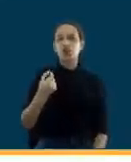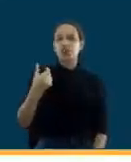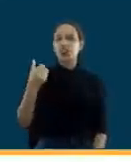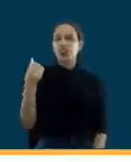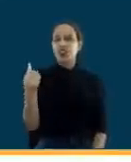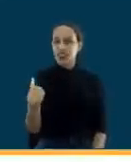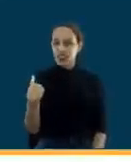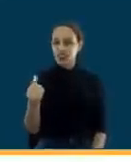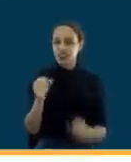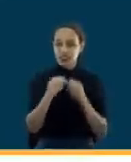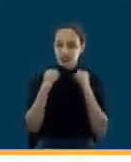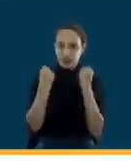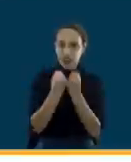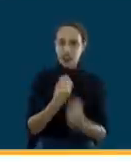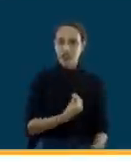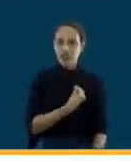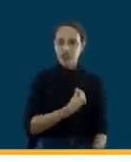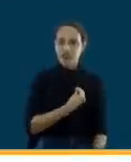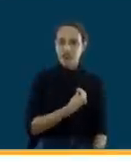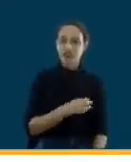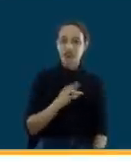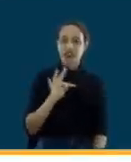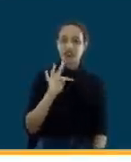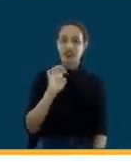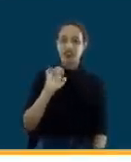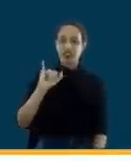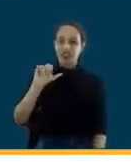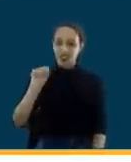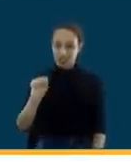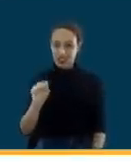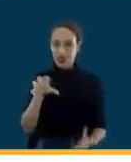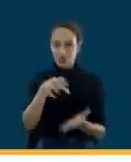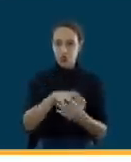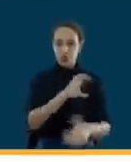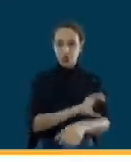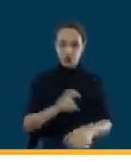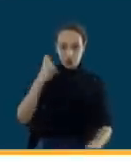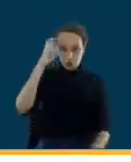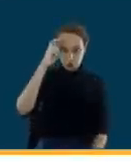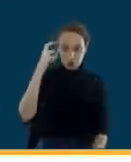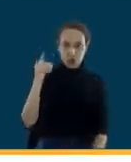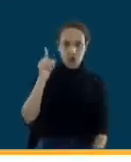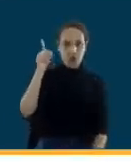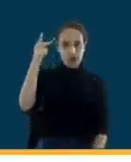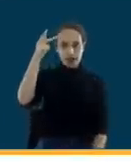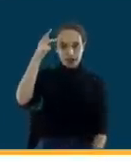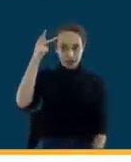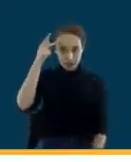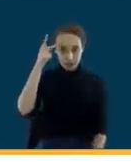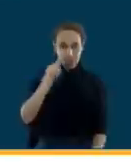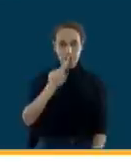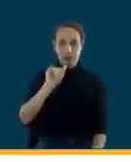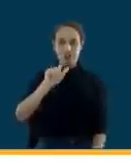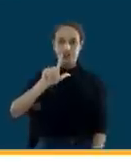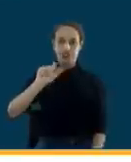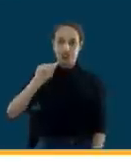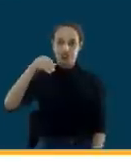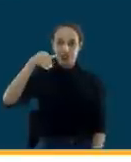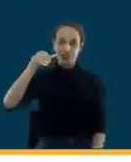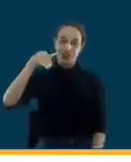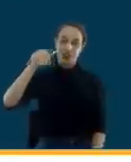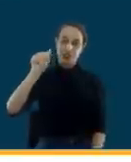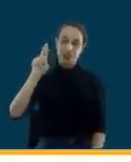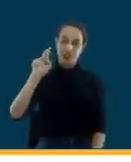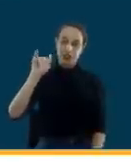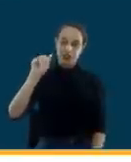na Teia, na primeira teia dos pontos de cultura em São Paulo, no SESC Vila Mariana, né? O senhor aí, junto com o